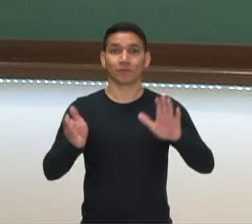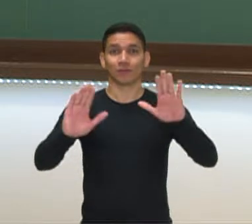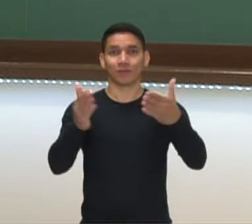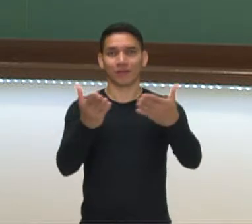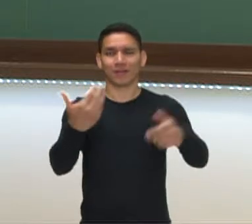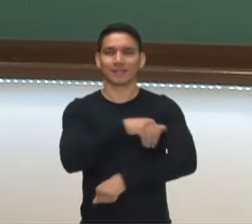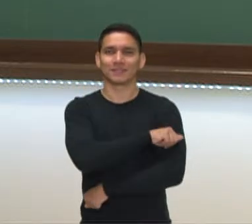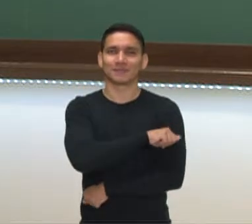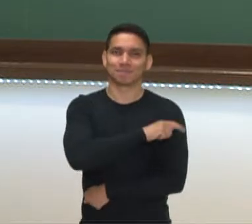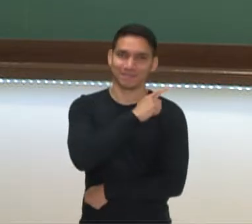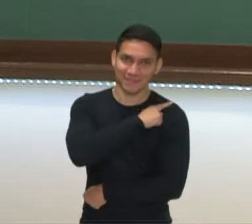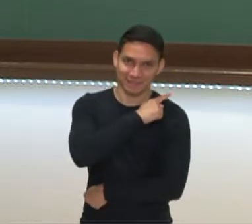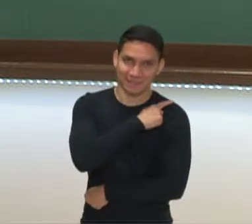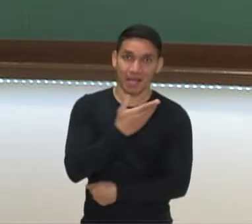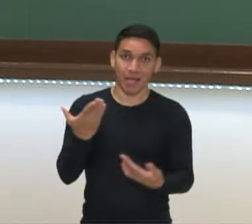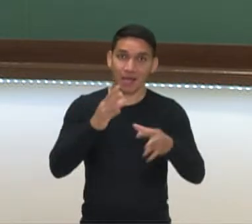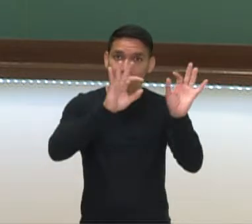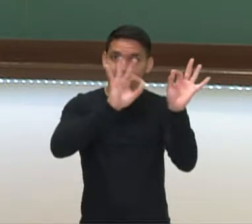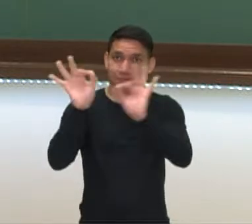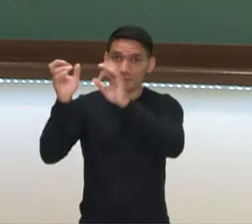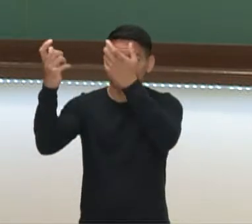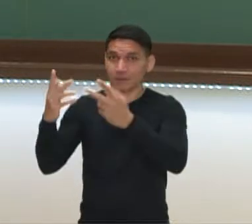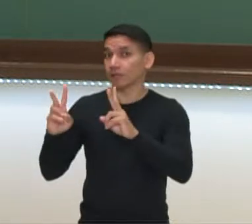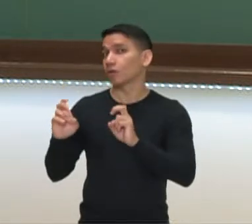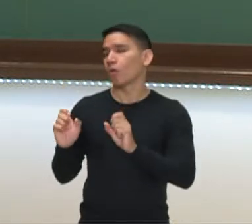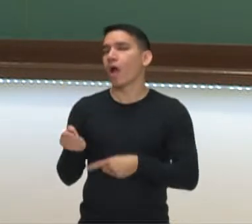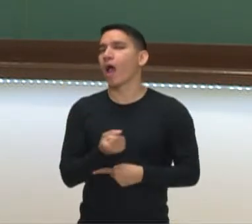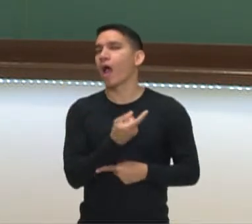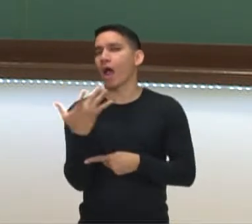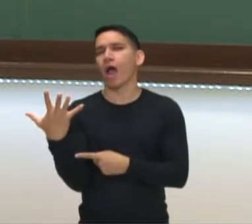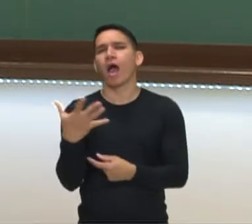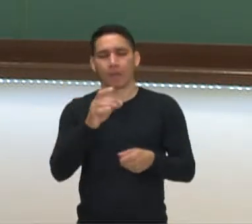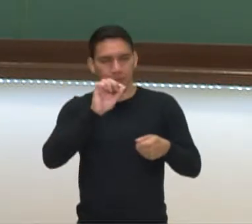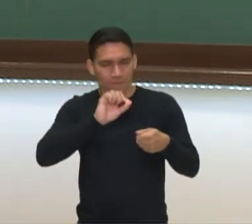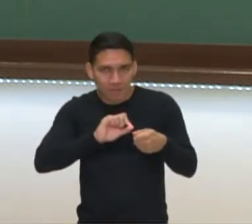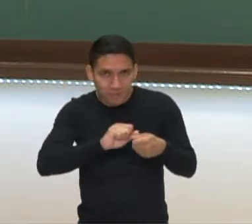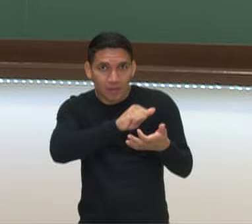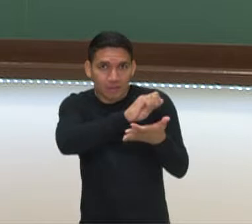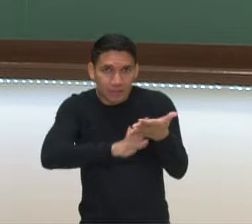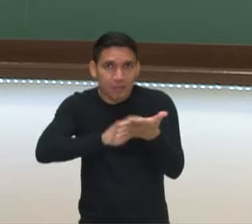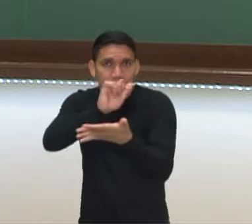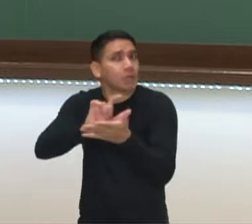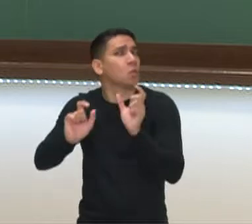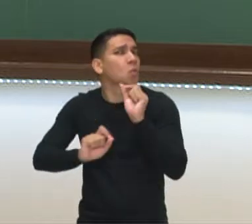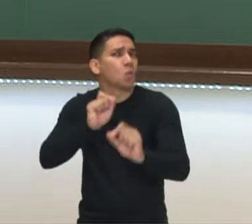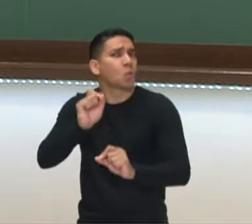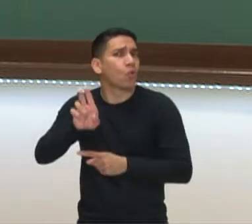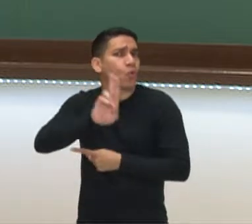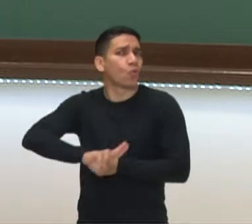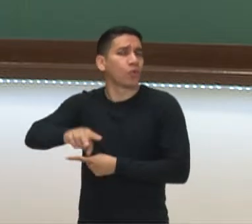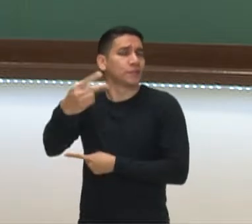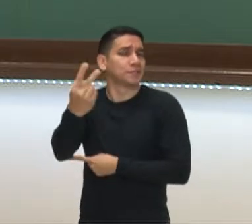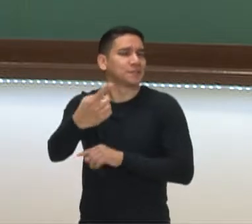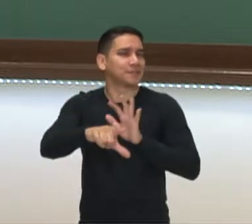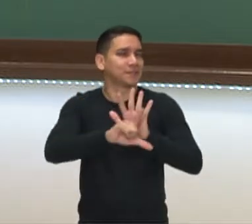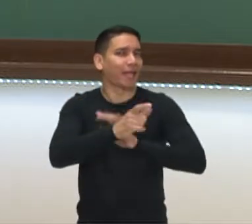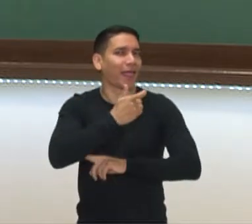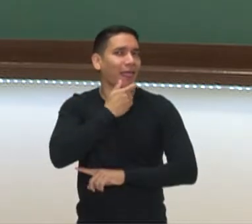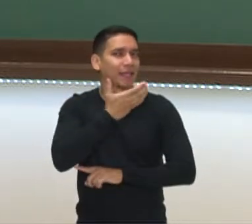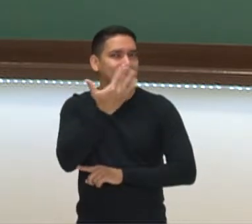Olá, estudantes da primeira série. Nesse vídeo nós vamos fazer algumas aplicações da segunda lei de Newton. Vem aqui